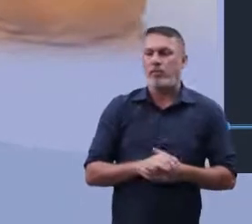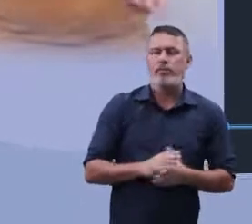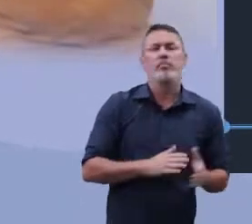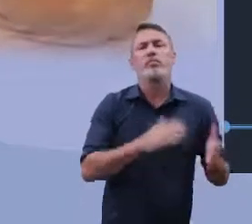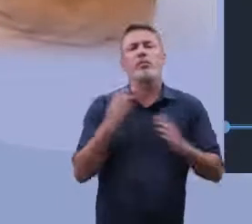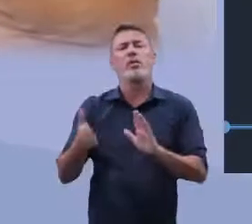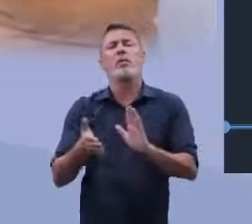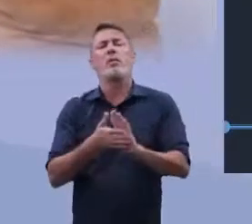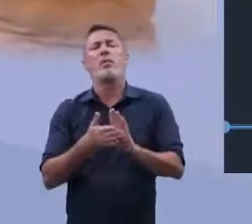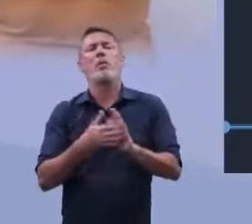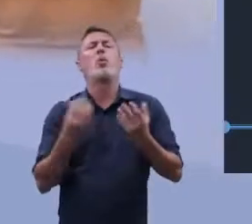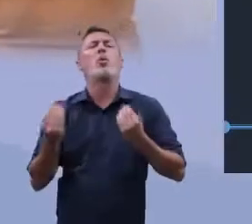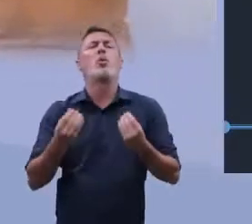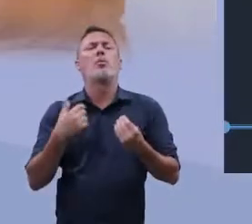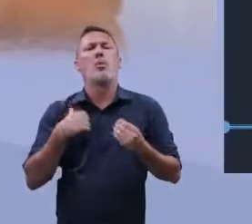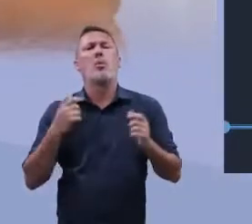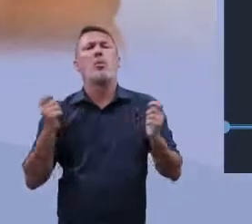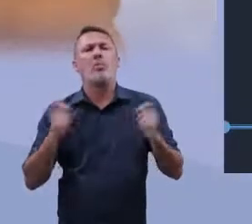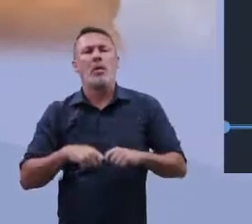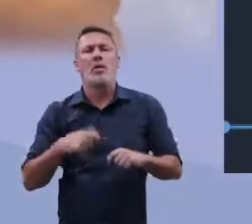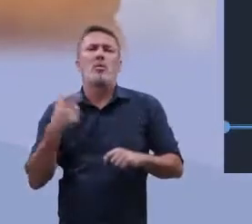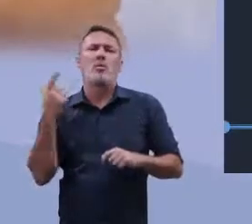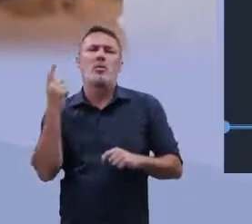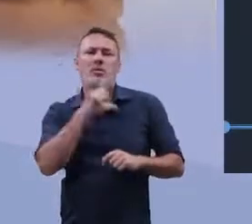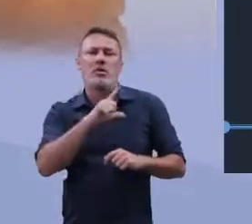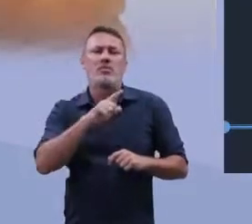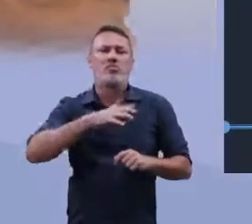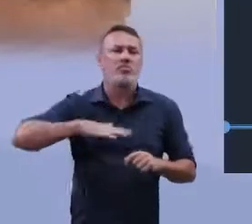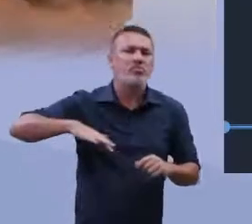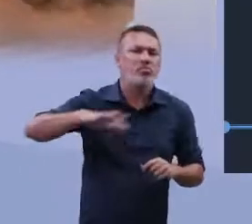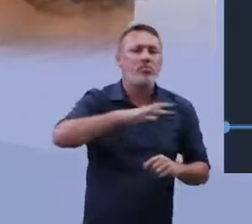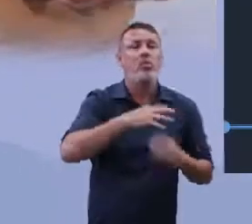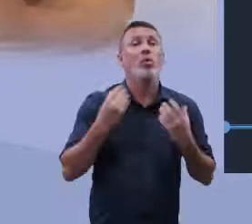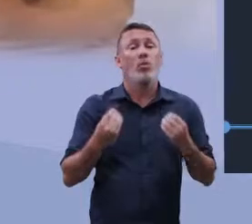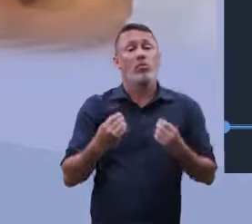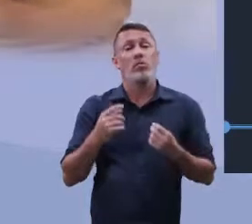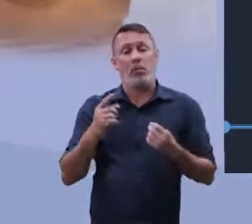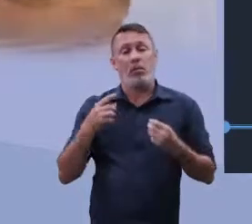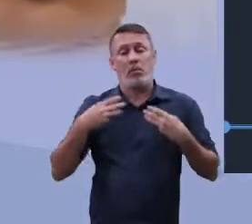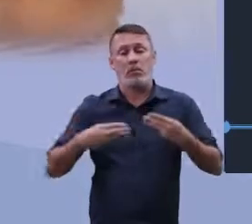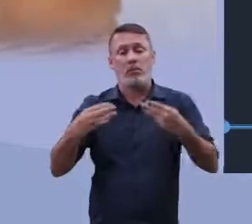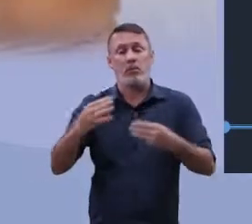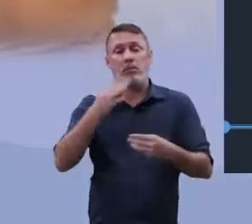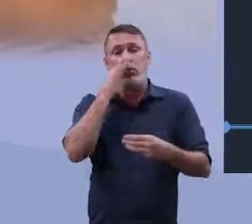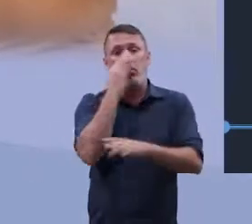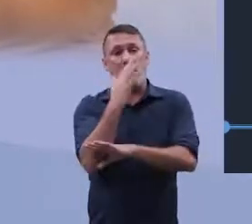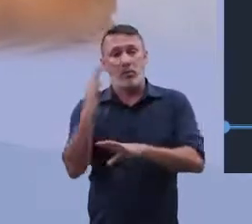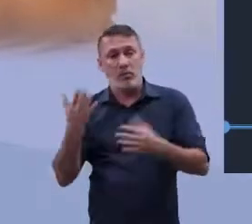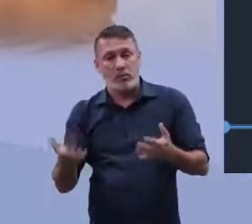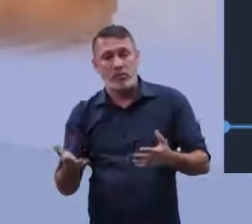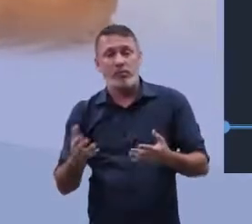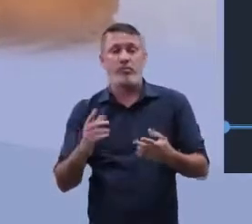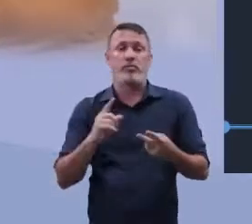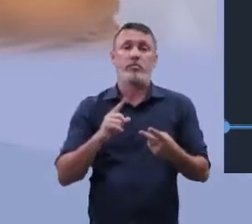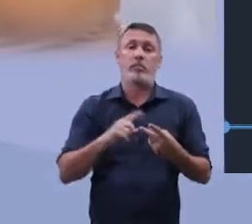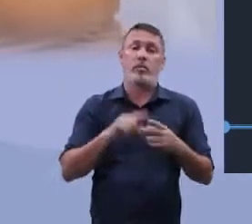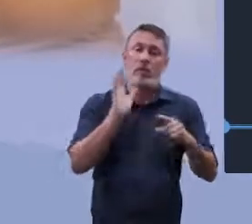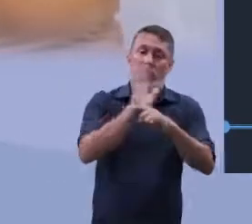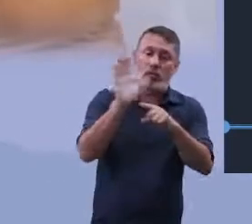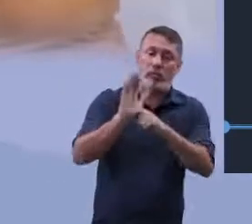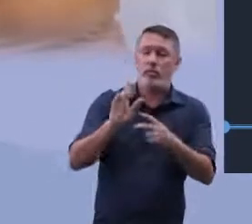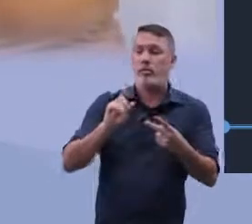como que eu posso trabalhar isso aí, professor? Como proposta de intervenção para todos esses problemas? O Ministério do Meio Ambiente pode trabalhar nas